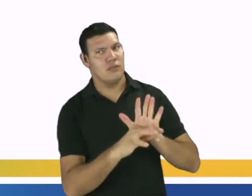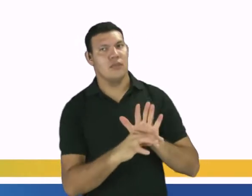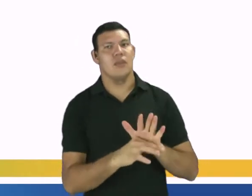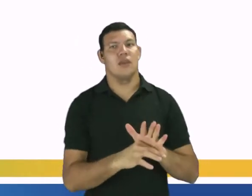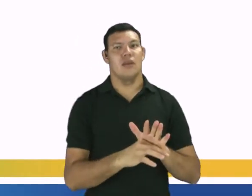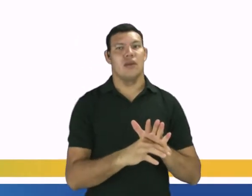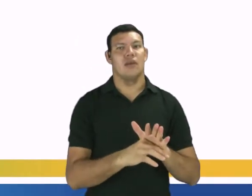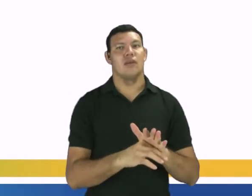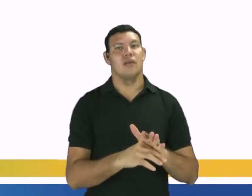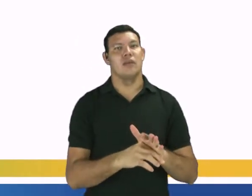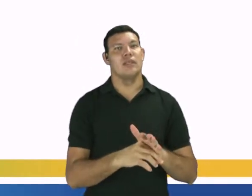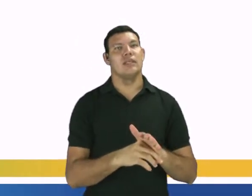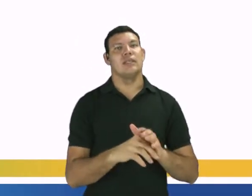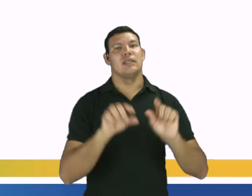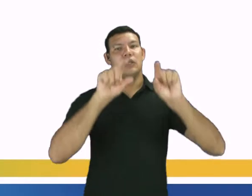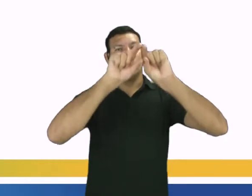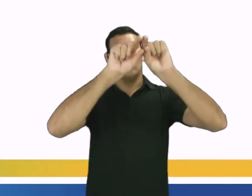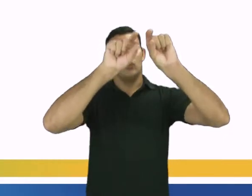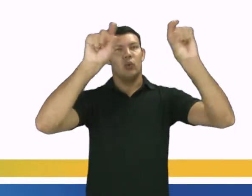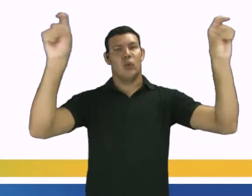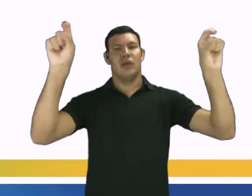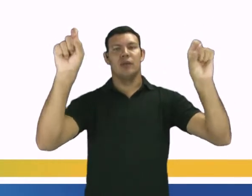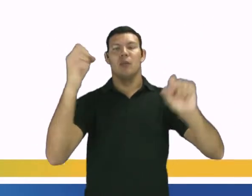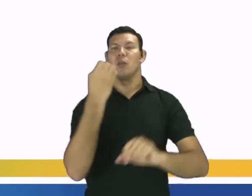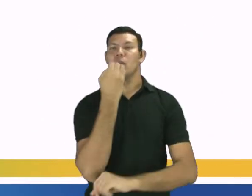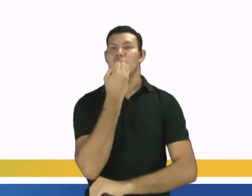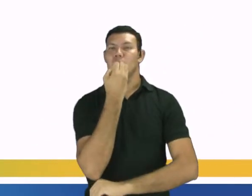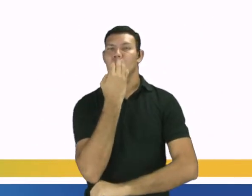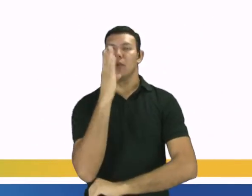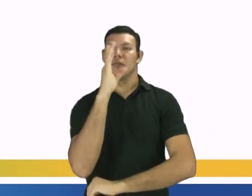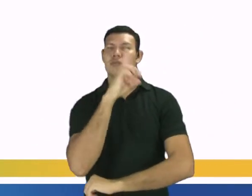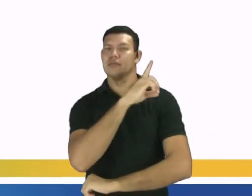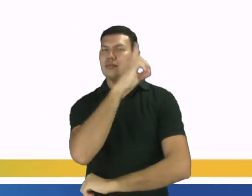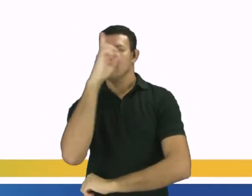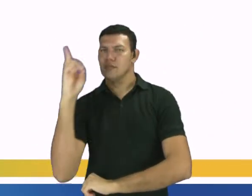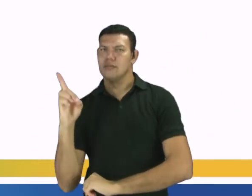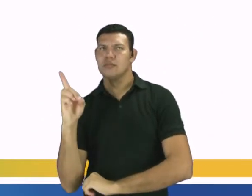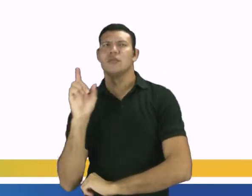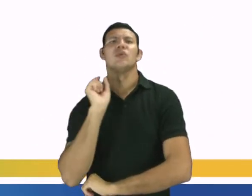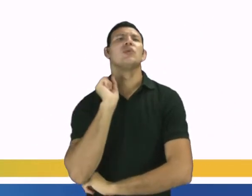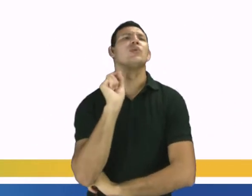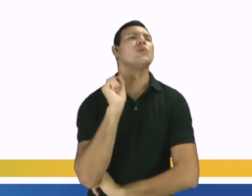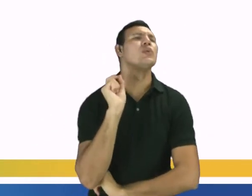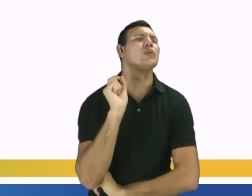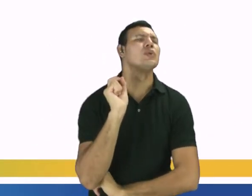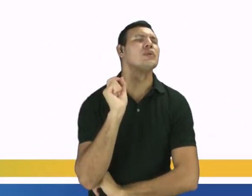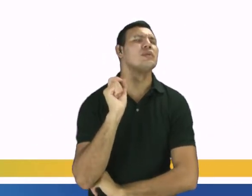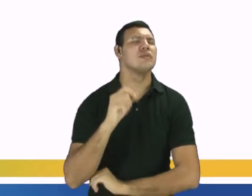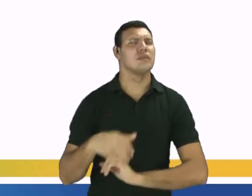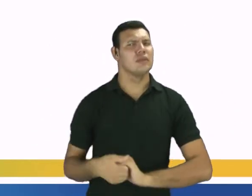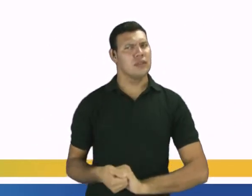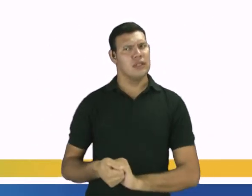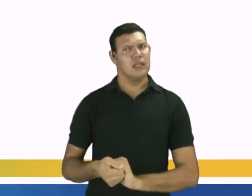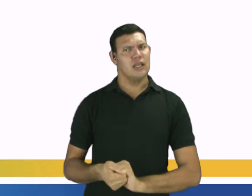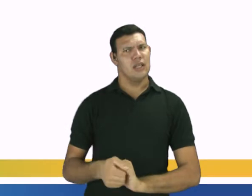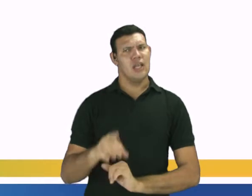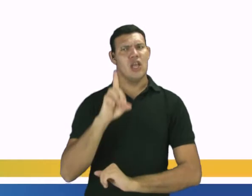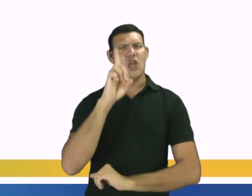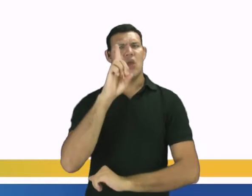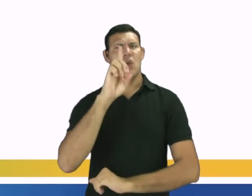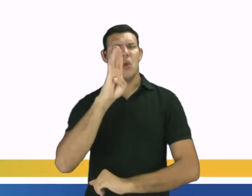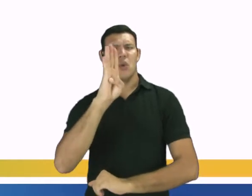que está mal. Na primeira linha, gente, olha lá, ó. Buenos dias. O que está errado? Ah, professor, não é buenos